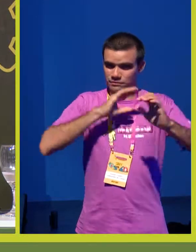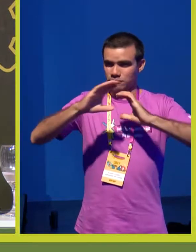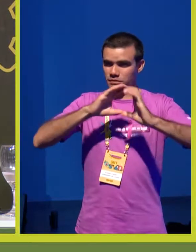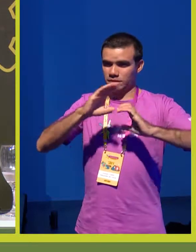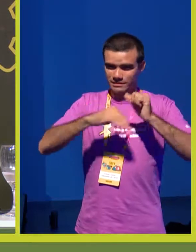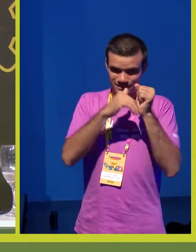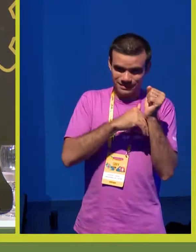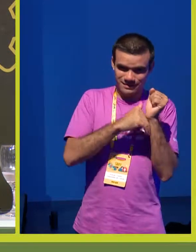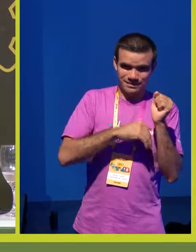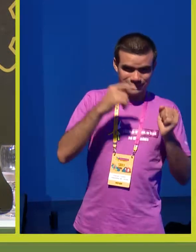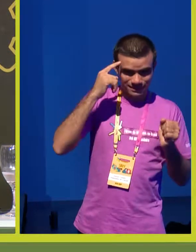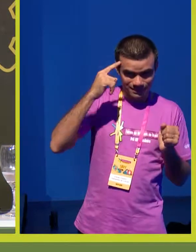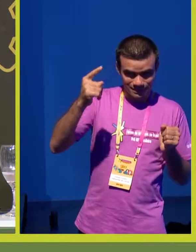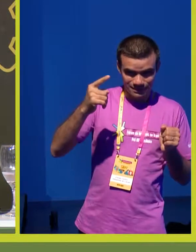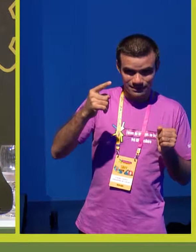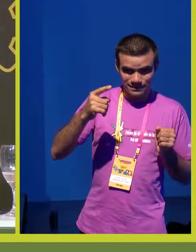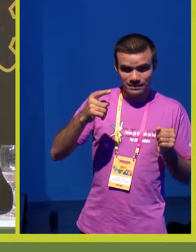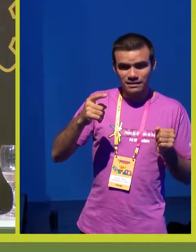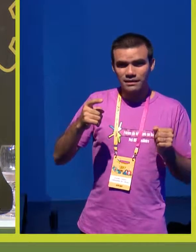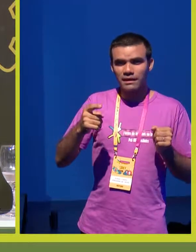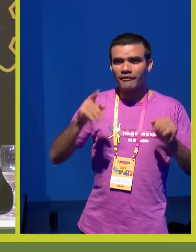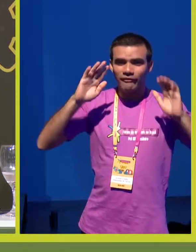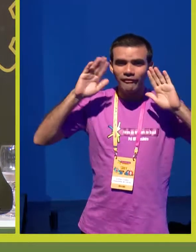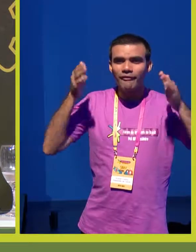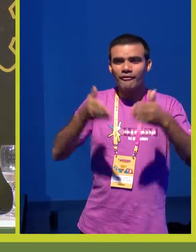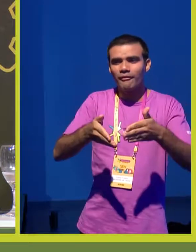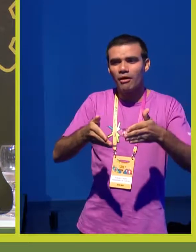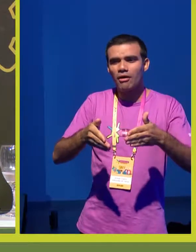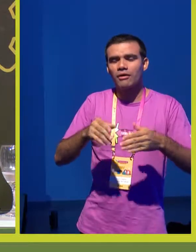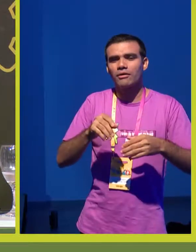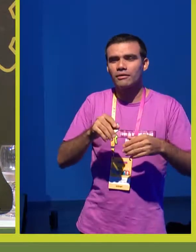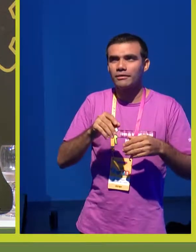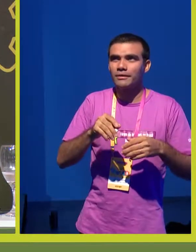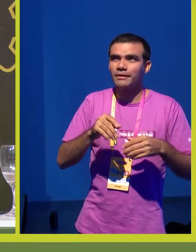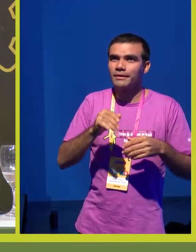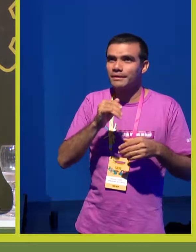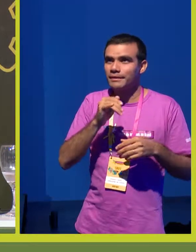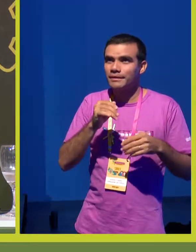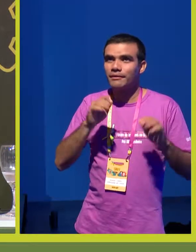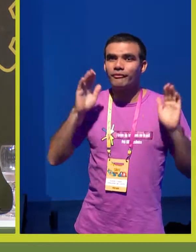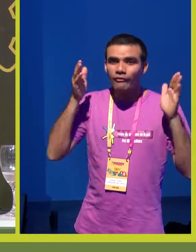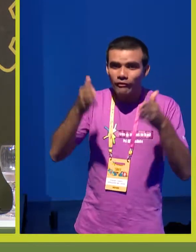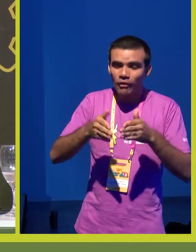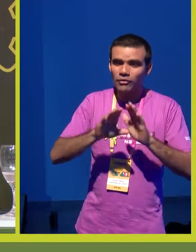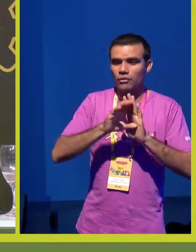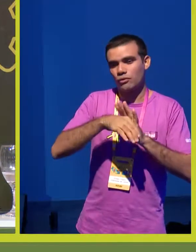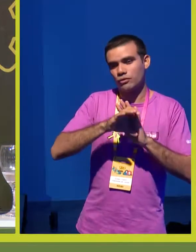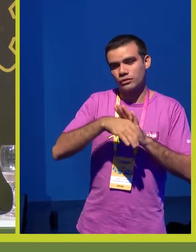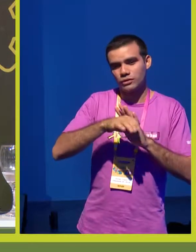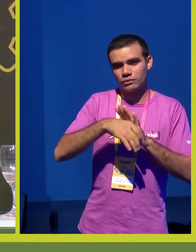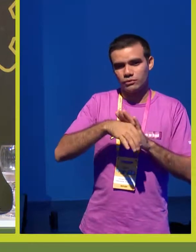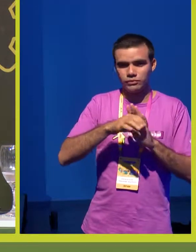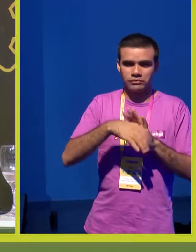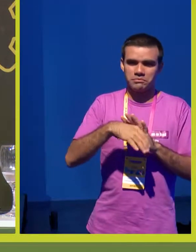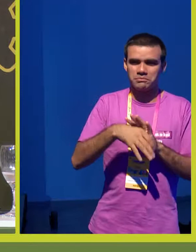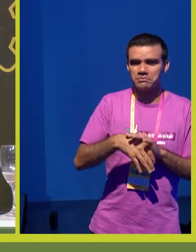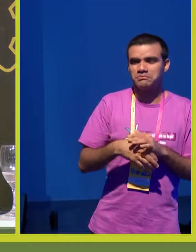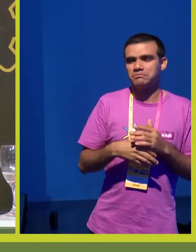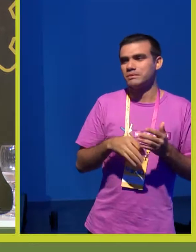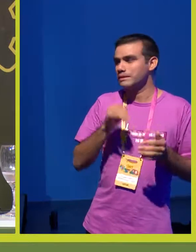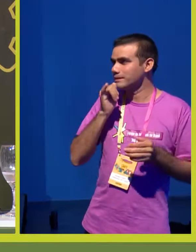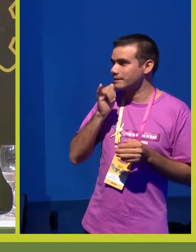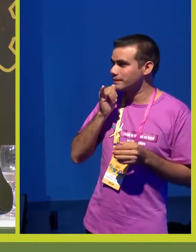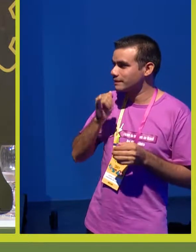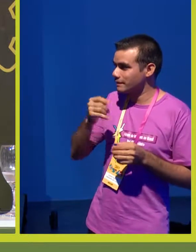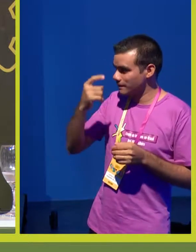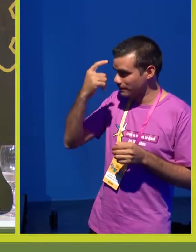focado, ou a inviolabilidade das comunicações era bastante focada no conteúdo dessas comunicações. Inclusive, se a gente